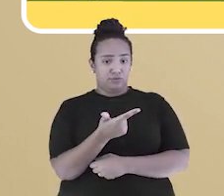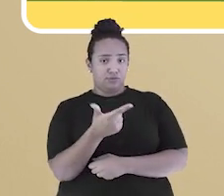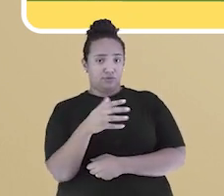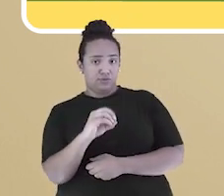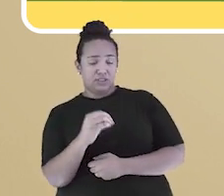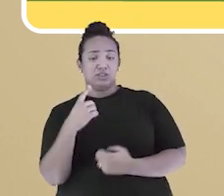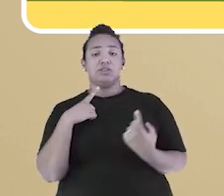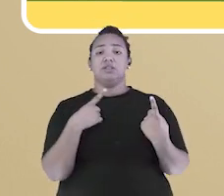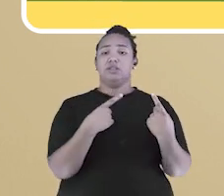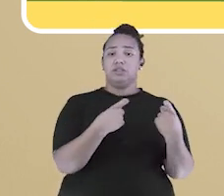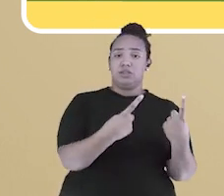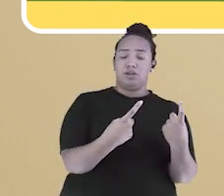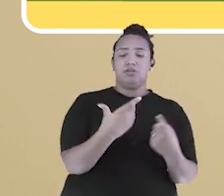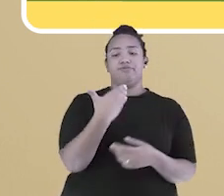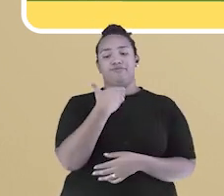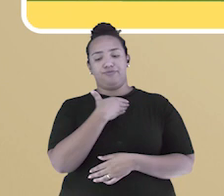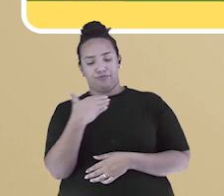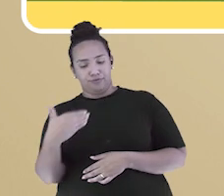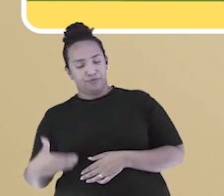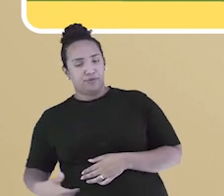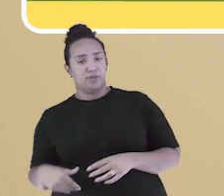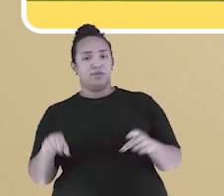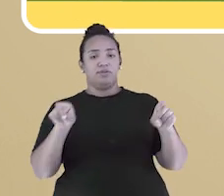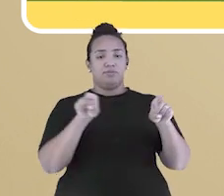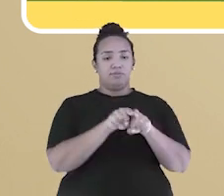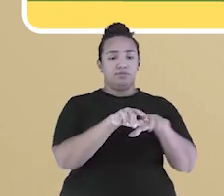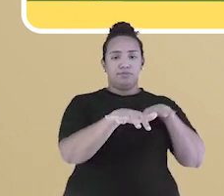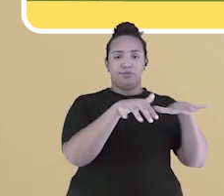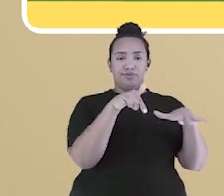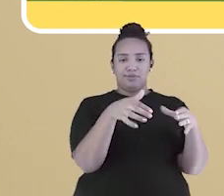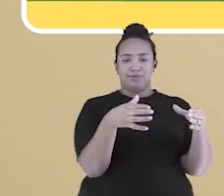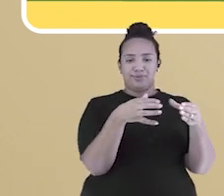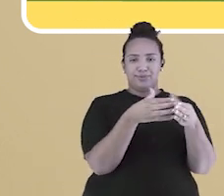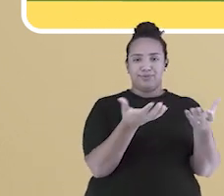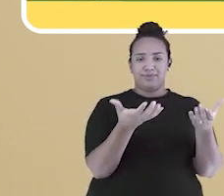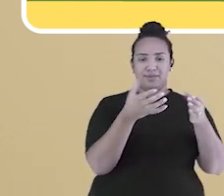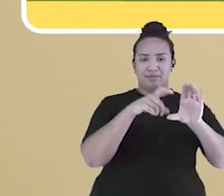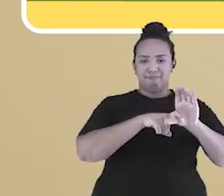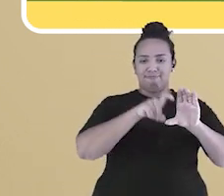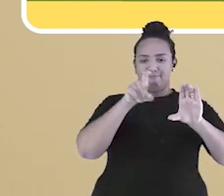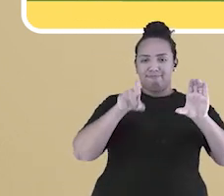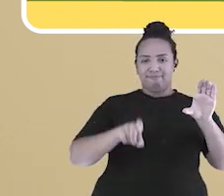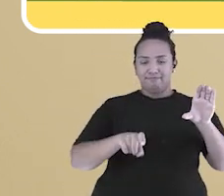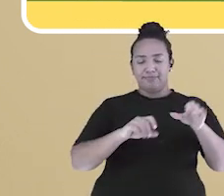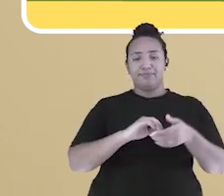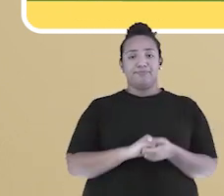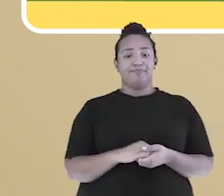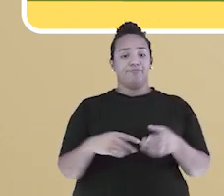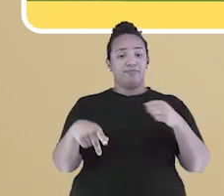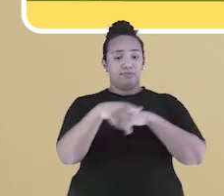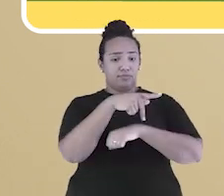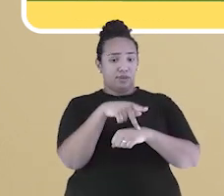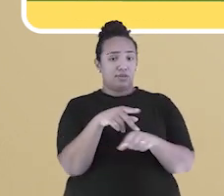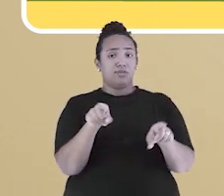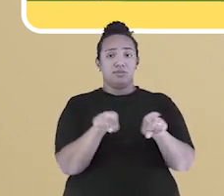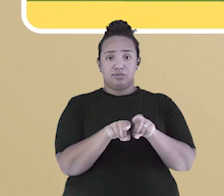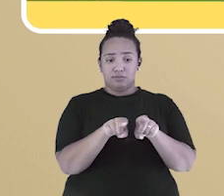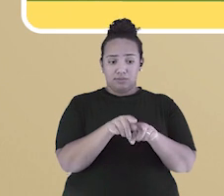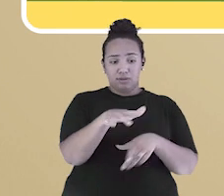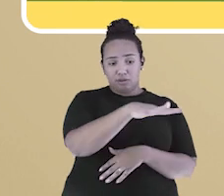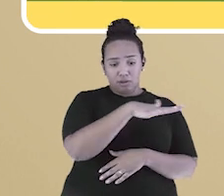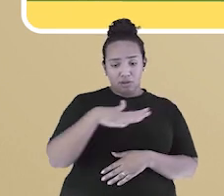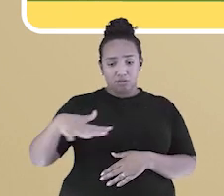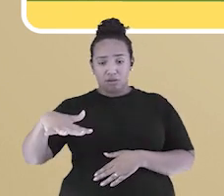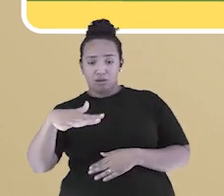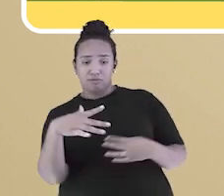entre o governo e o movimento separatista de independência. O país também está em disputas territoriais e tensão política